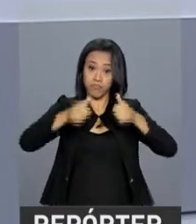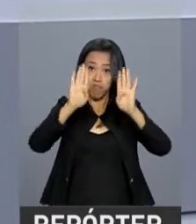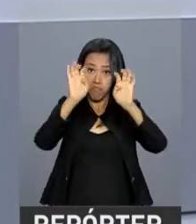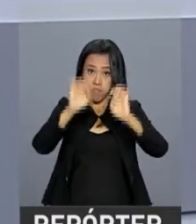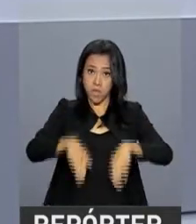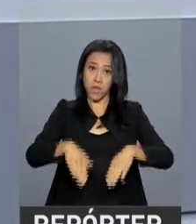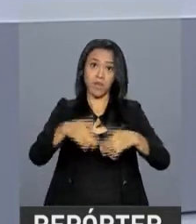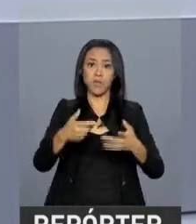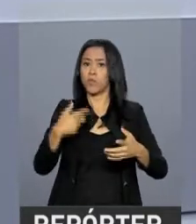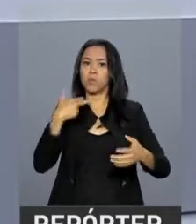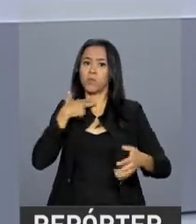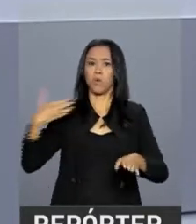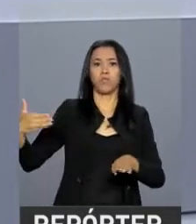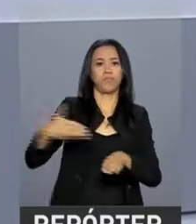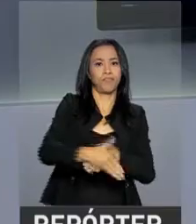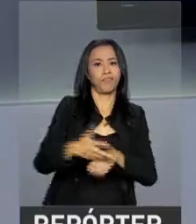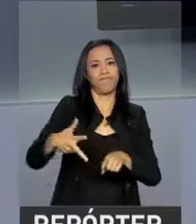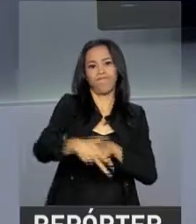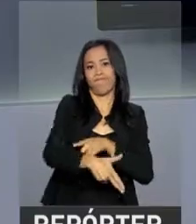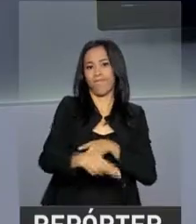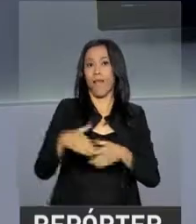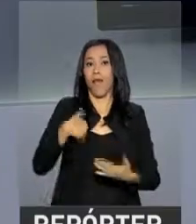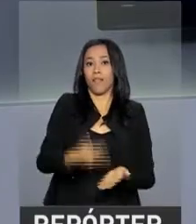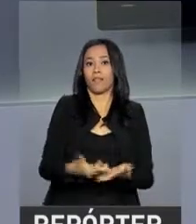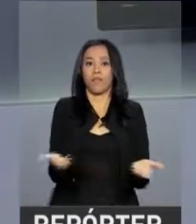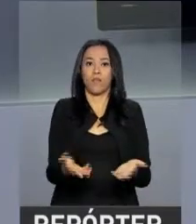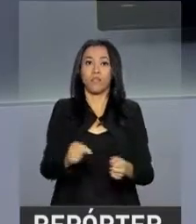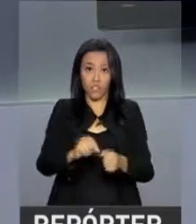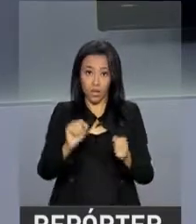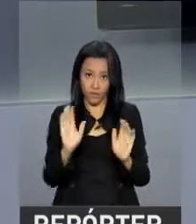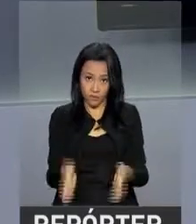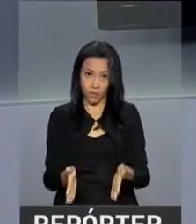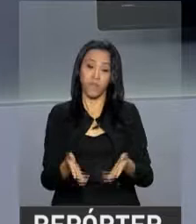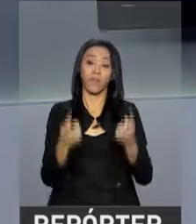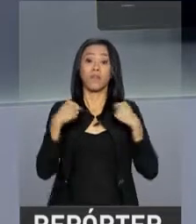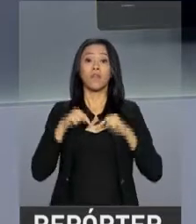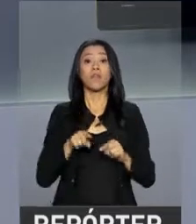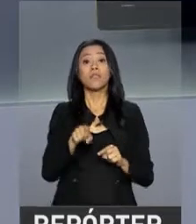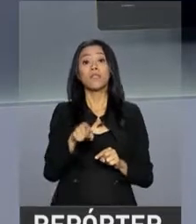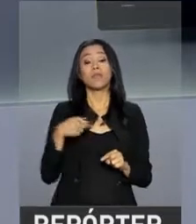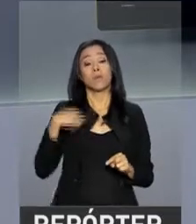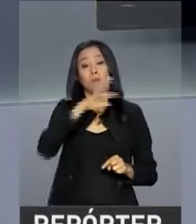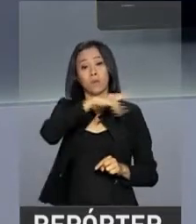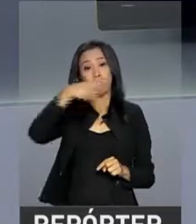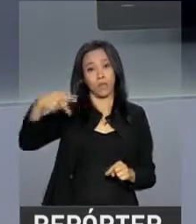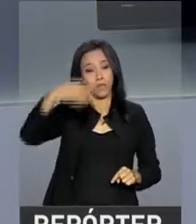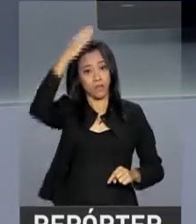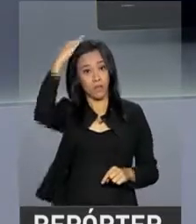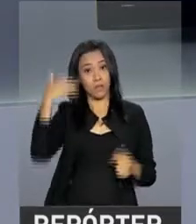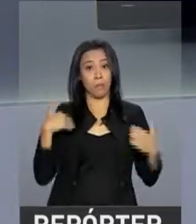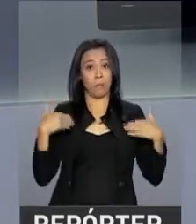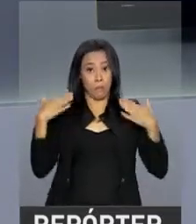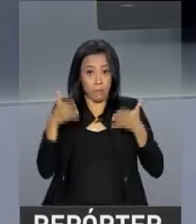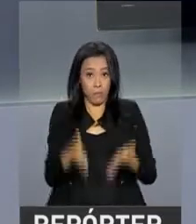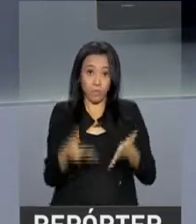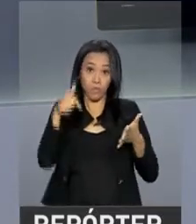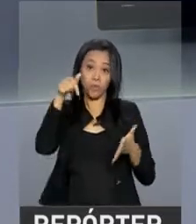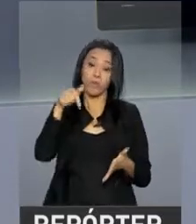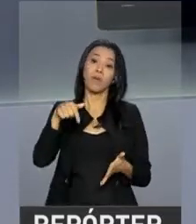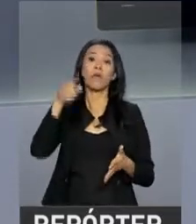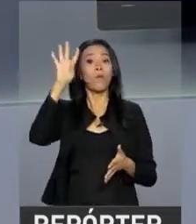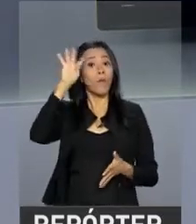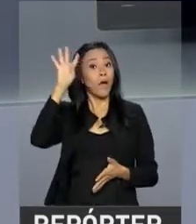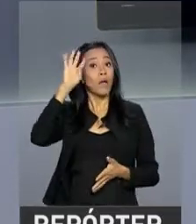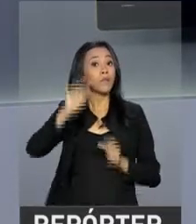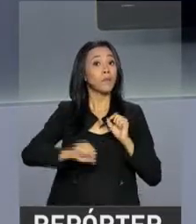interromper o que foi feito até agora o presidente michel temer participou nesta quarta feira da cerimônia de apresentação de 69